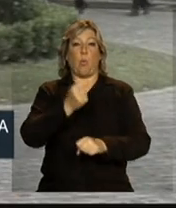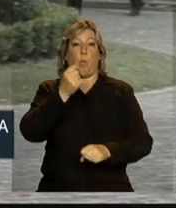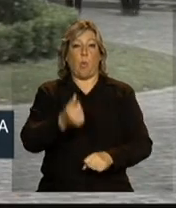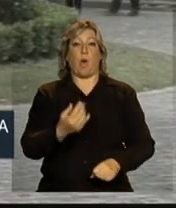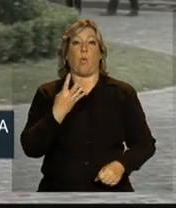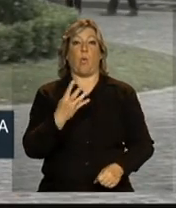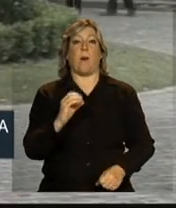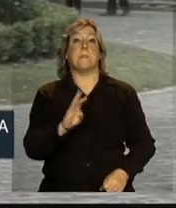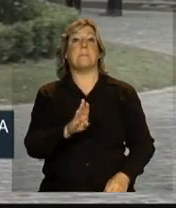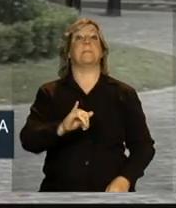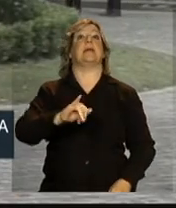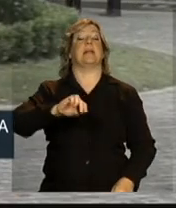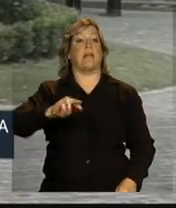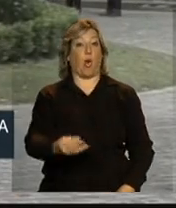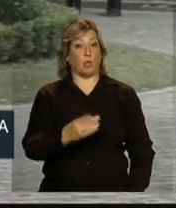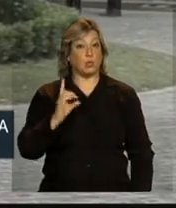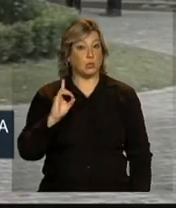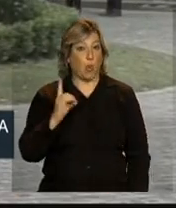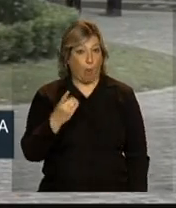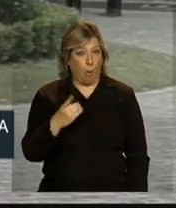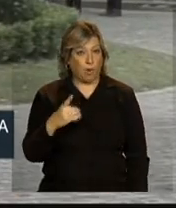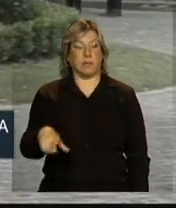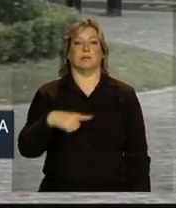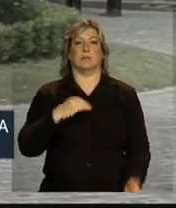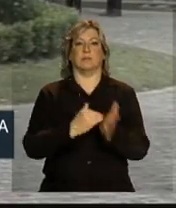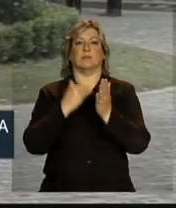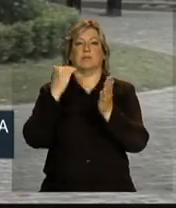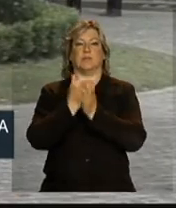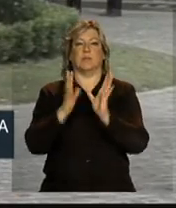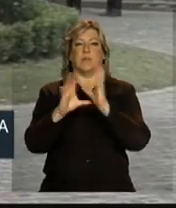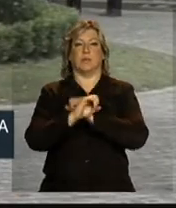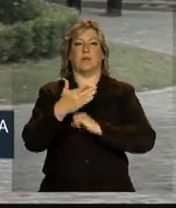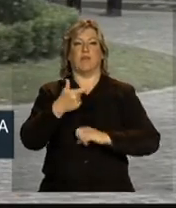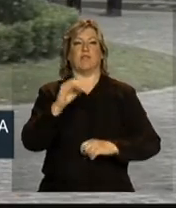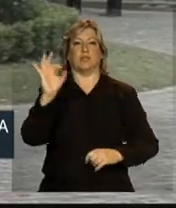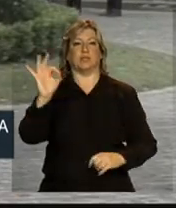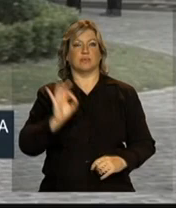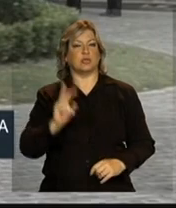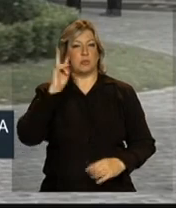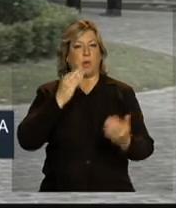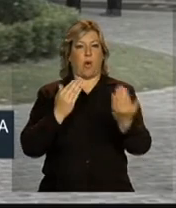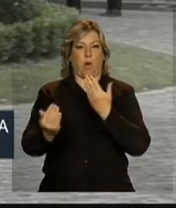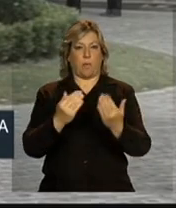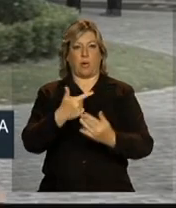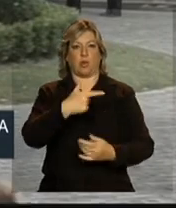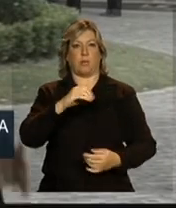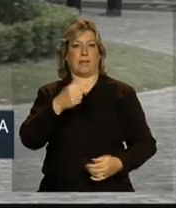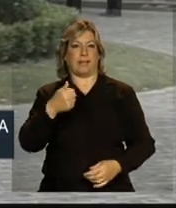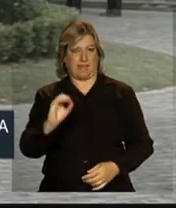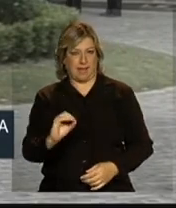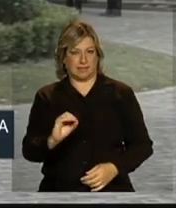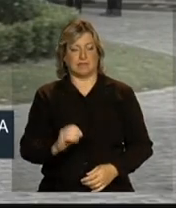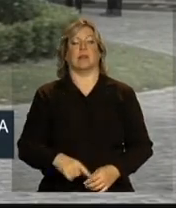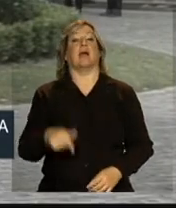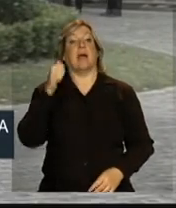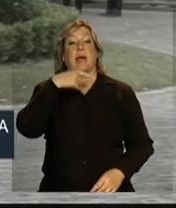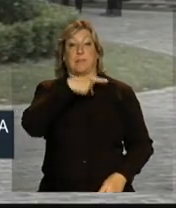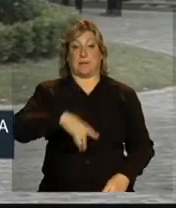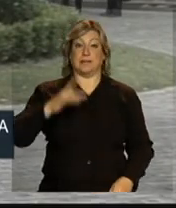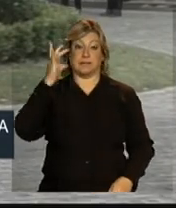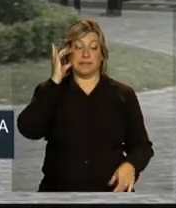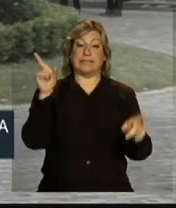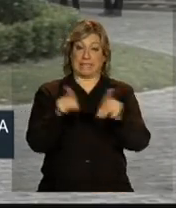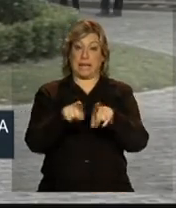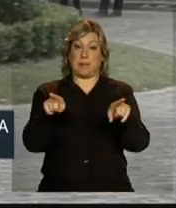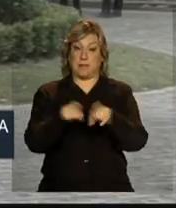40 bilhões de dólares. Um aumento de cerca de 20% em relação a 2010. A presidenta Dilma Rousseff